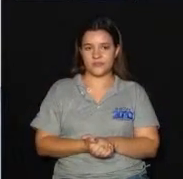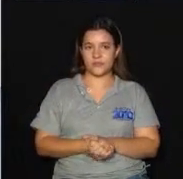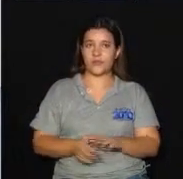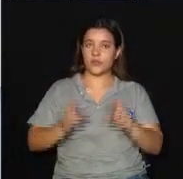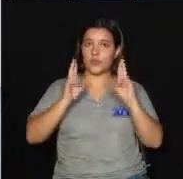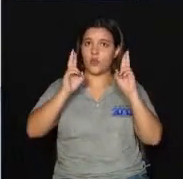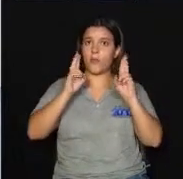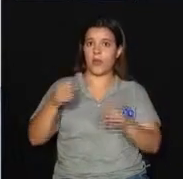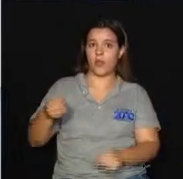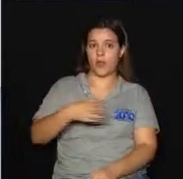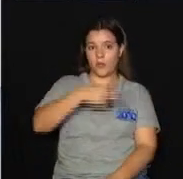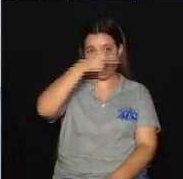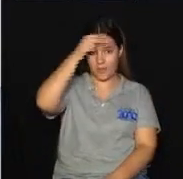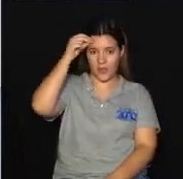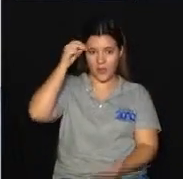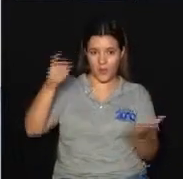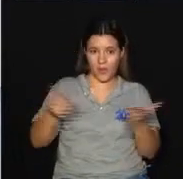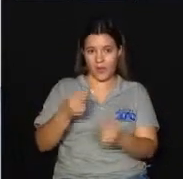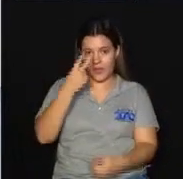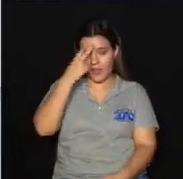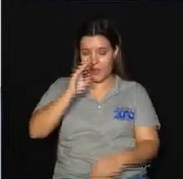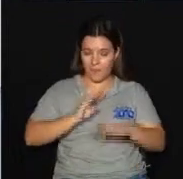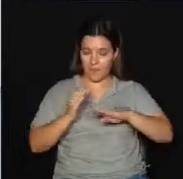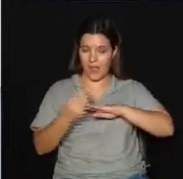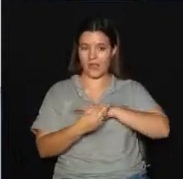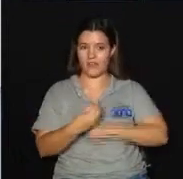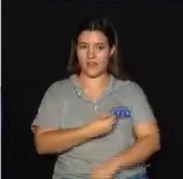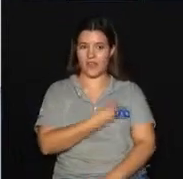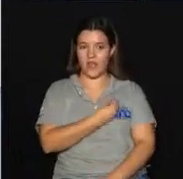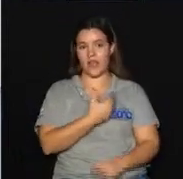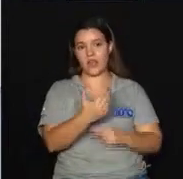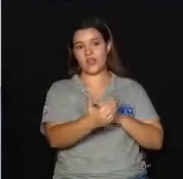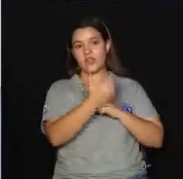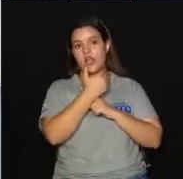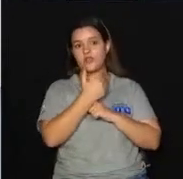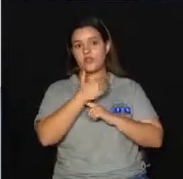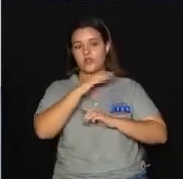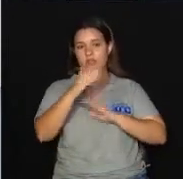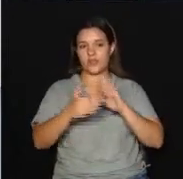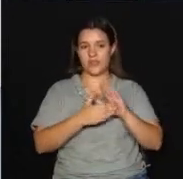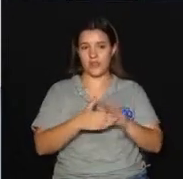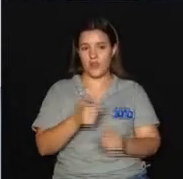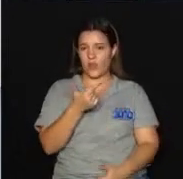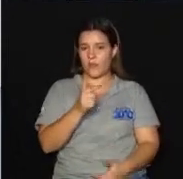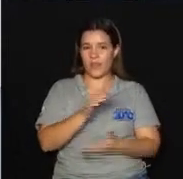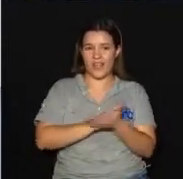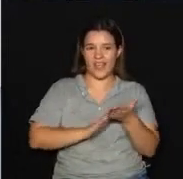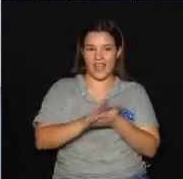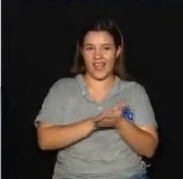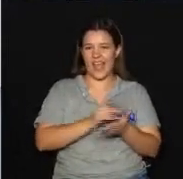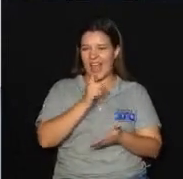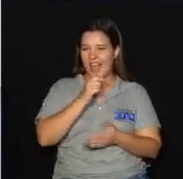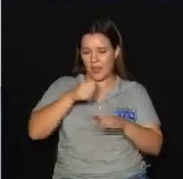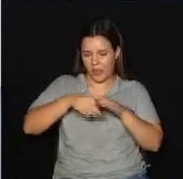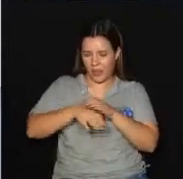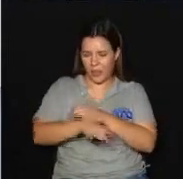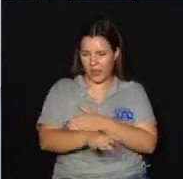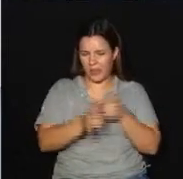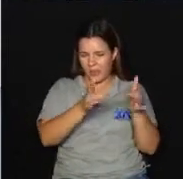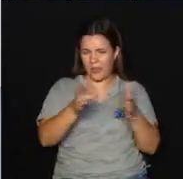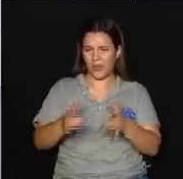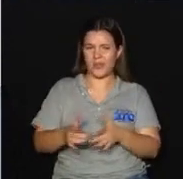a Deus que esse novo prefeito agora lembra que o bairro existe, nos ajude aqui em tudo. Não tem nada aqui, água, esgoto,